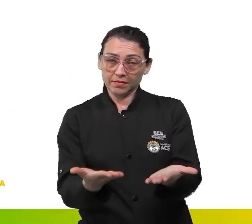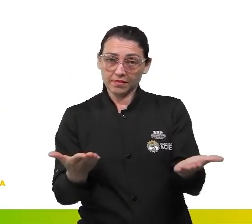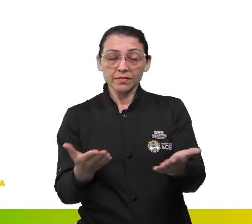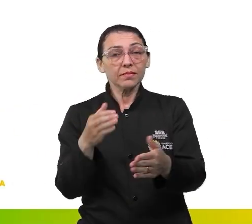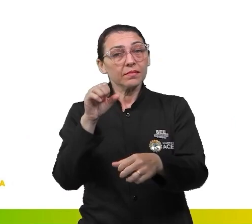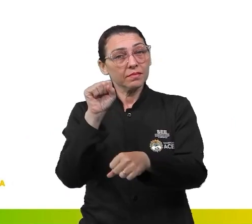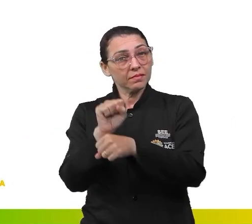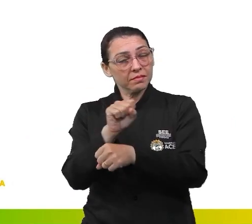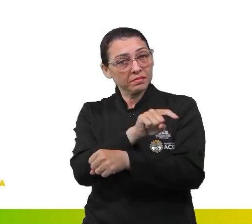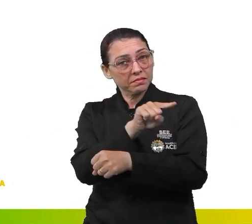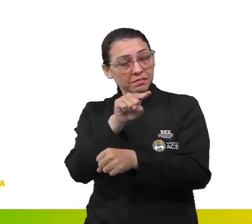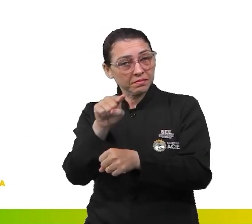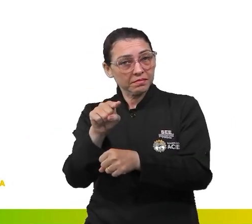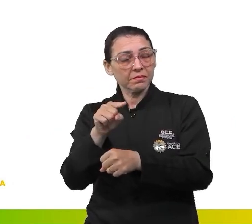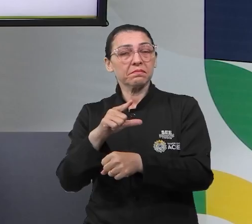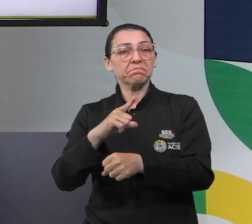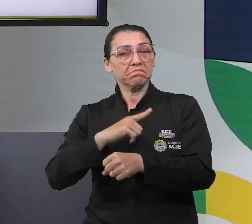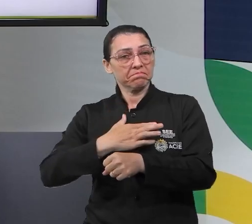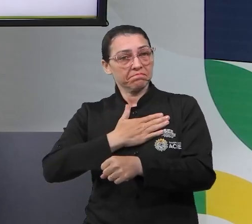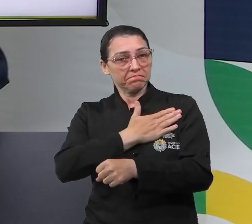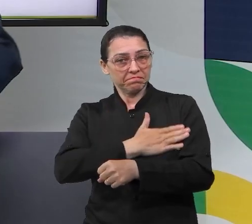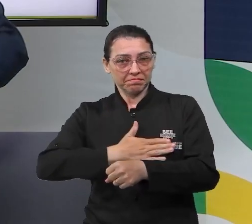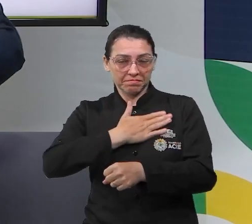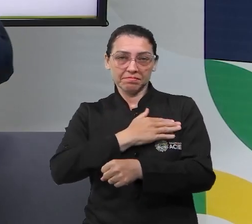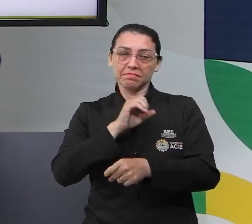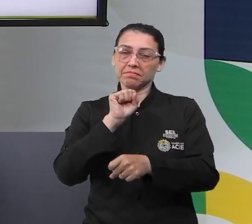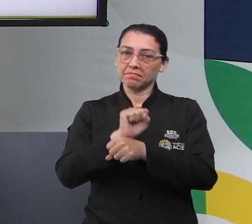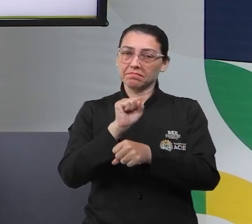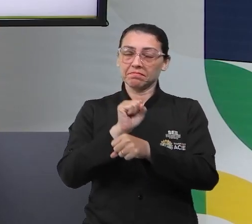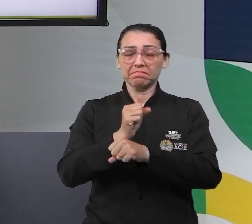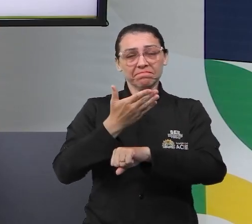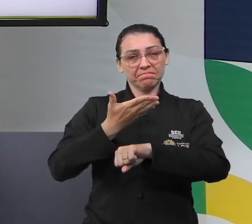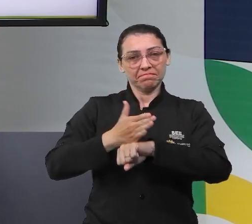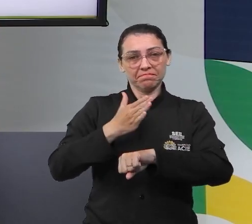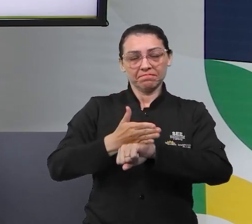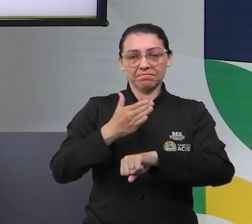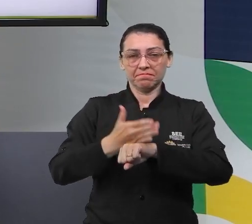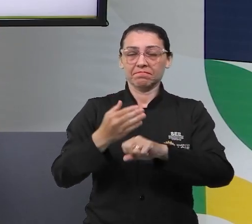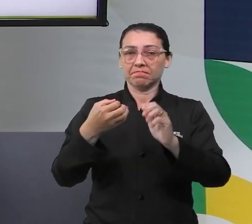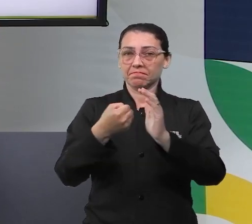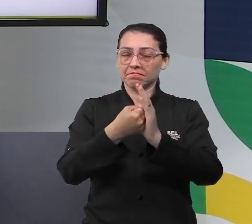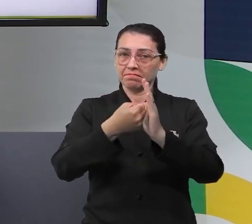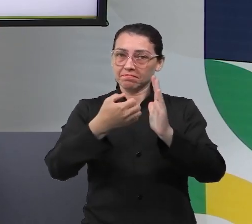Eu espero muito que vocês tenham gostado, espero que vocês tenham aí treinado sobre essas